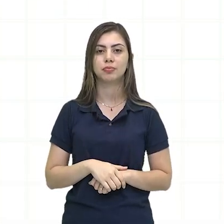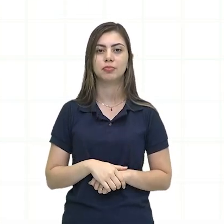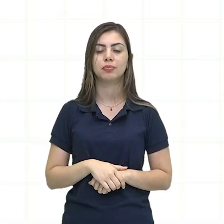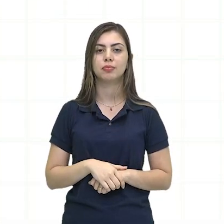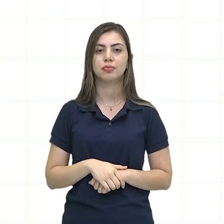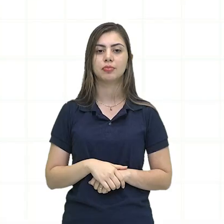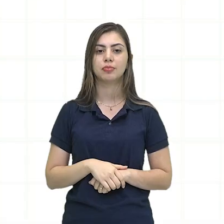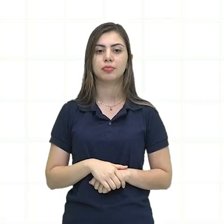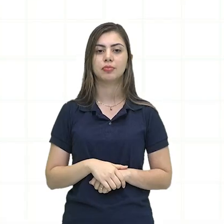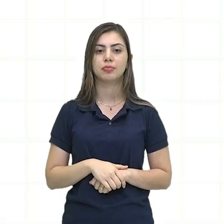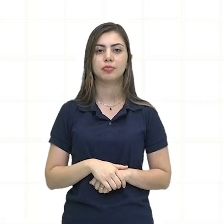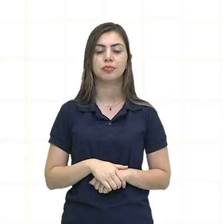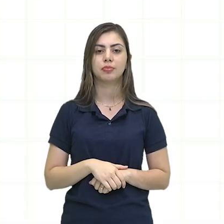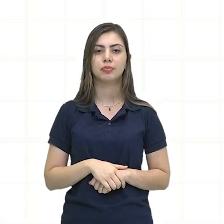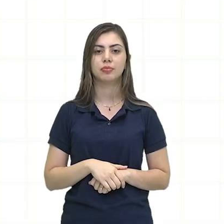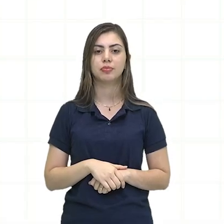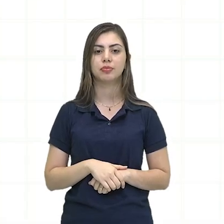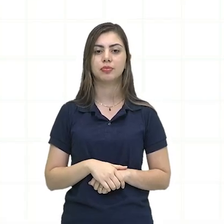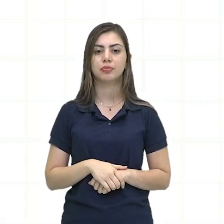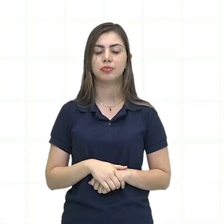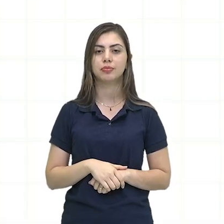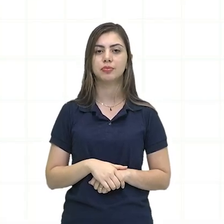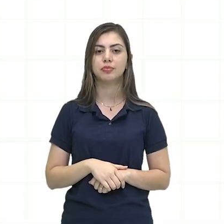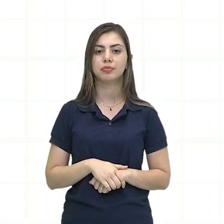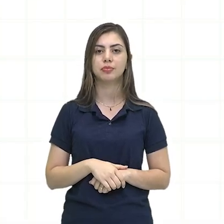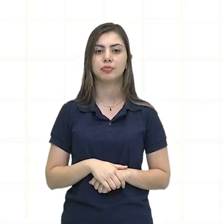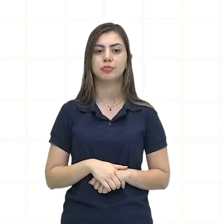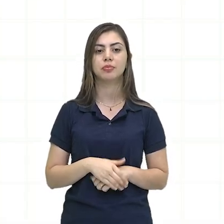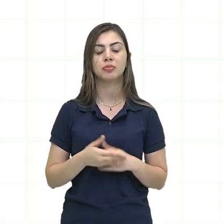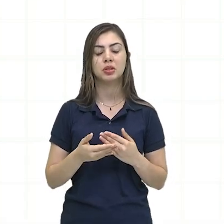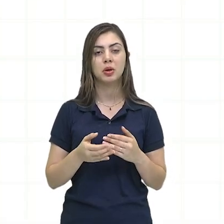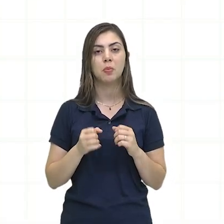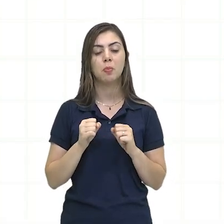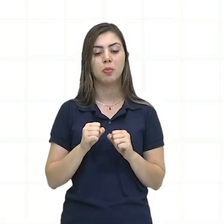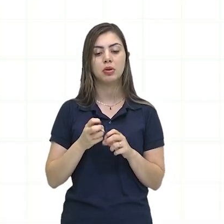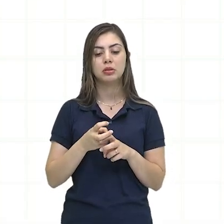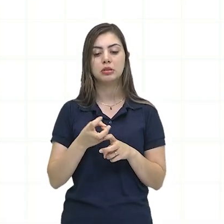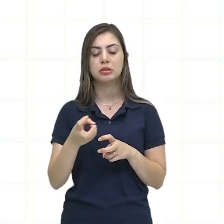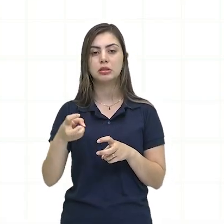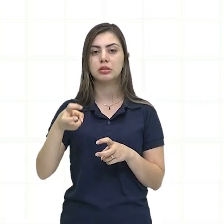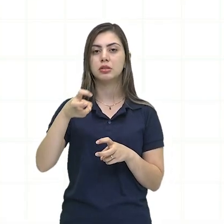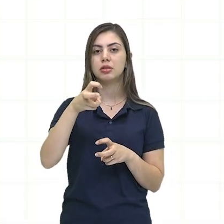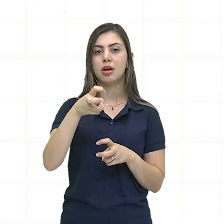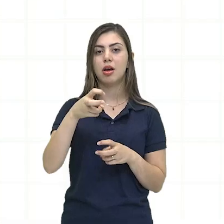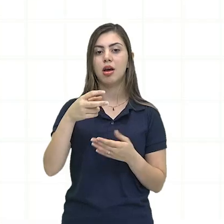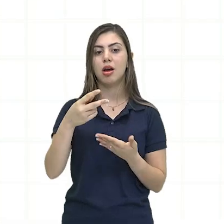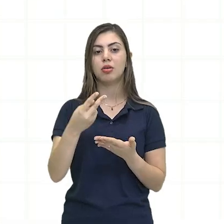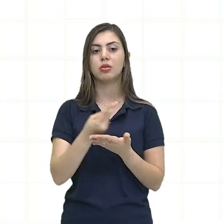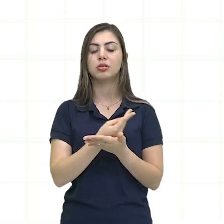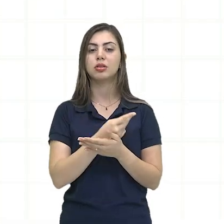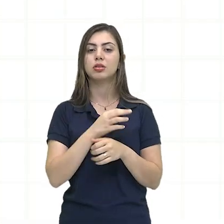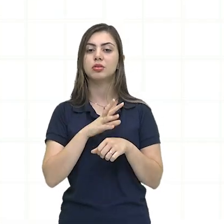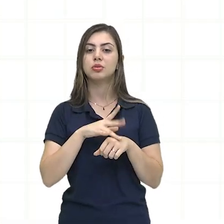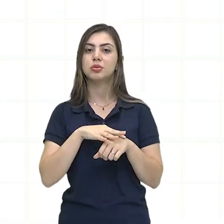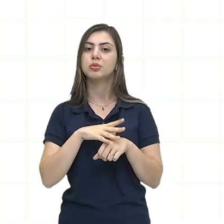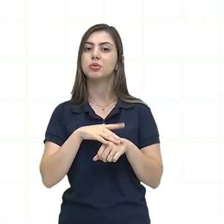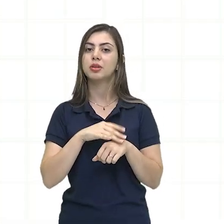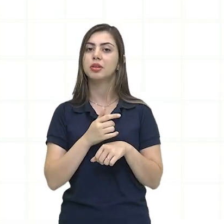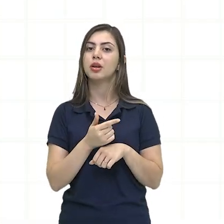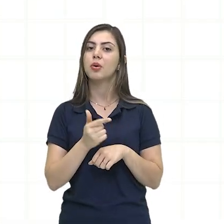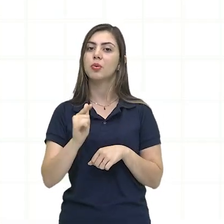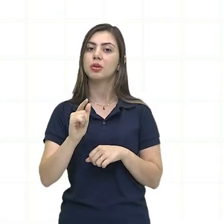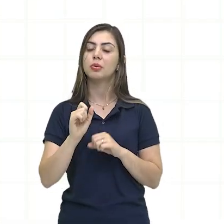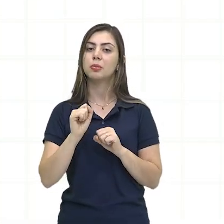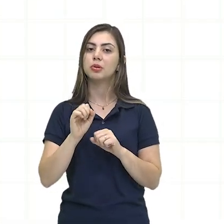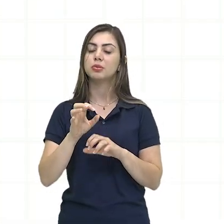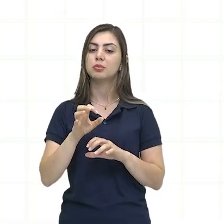ocasionar, além da escoliose, a hérnia de disco, certo? E